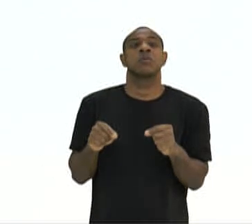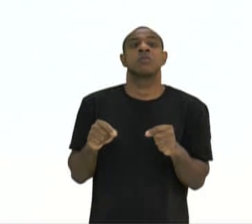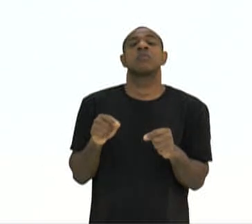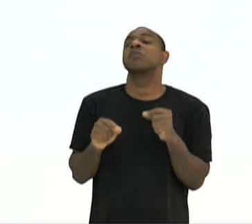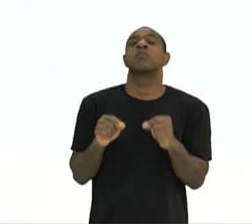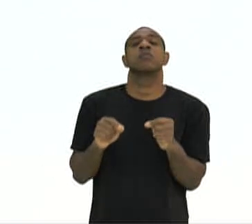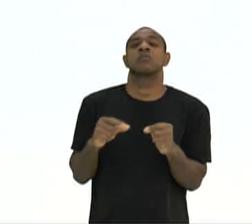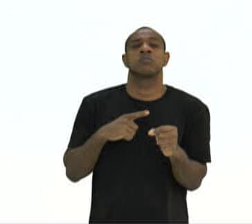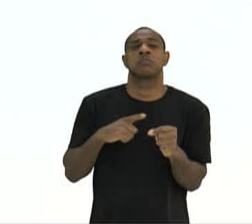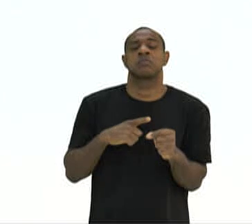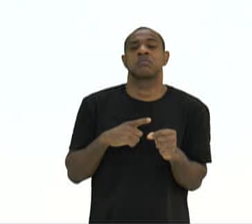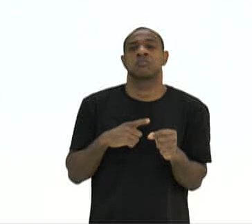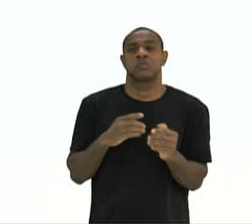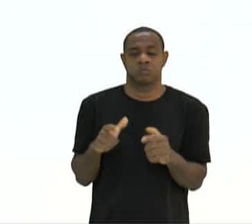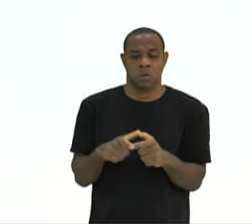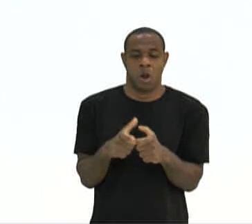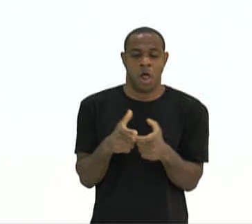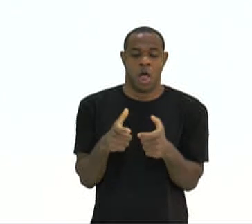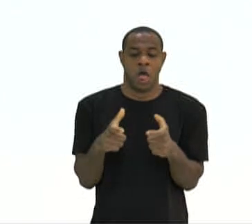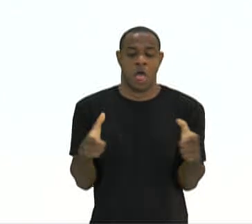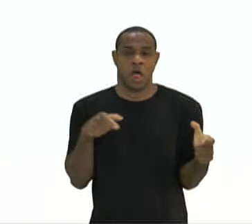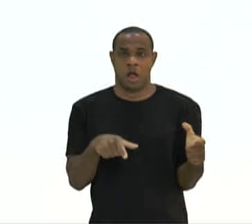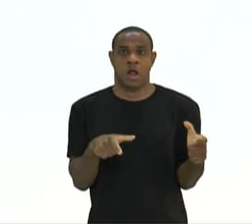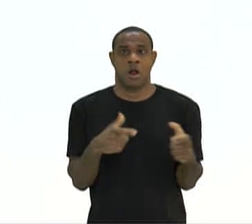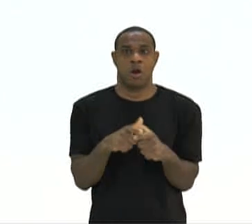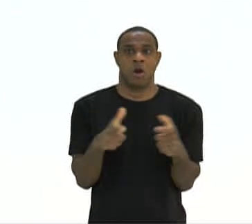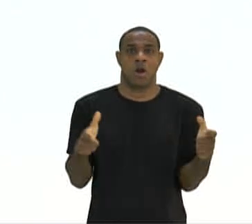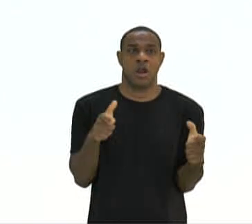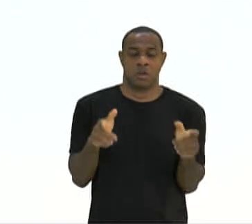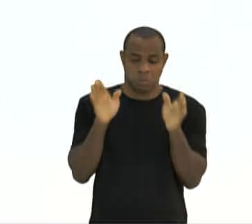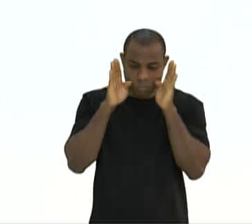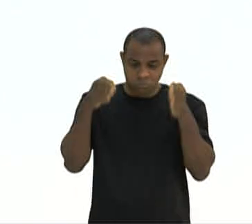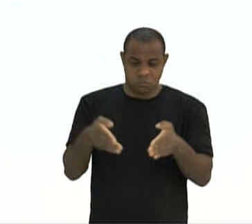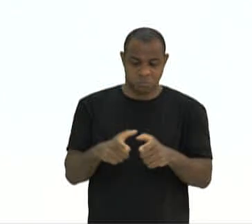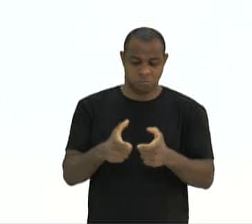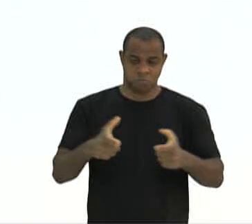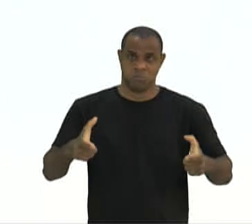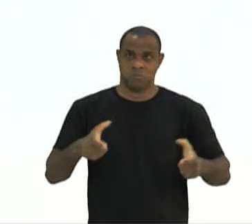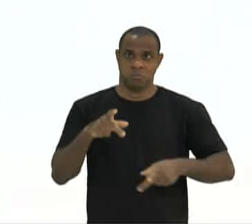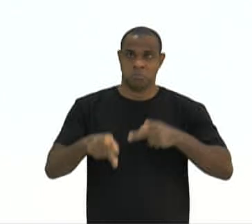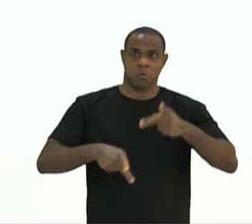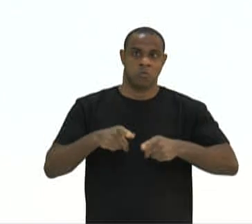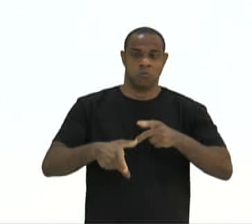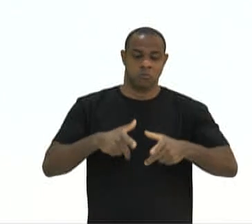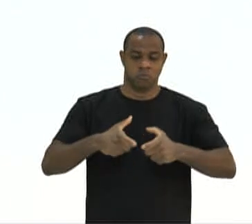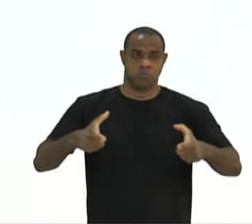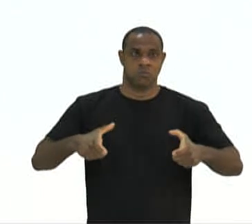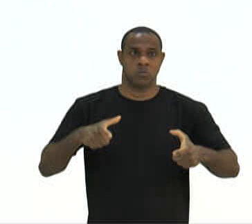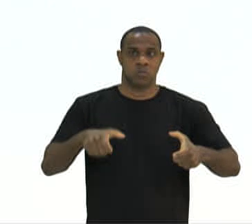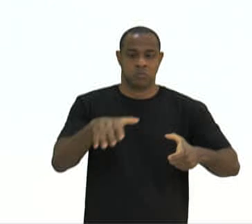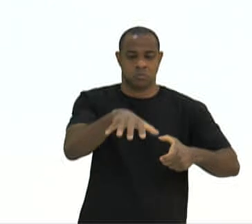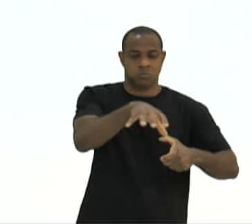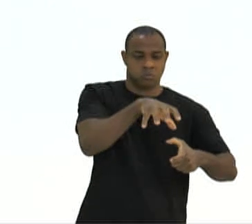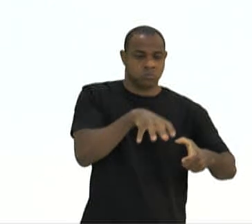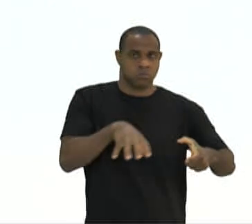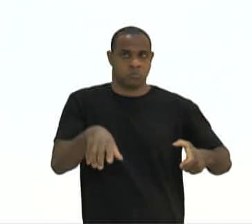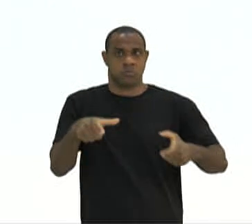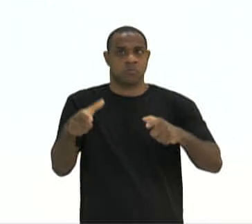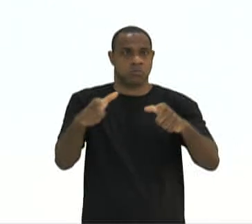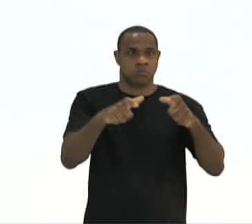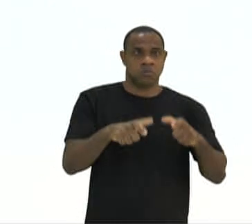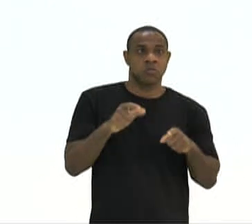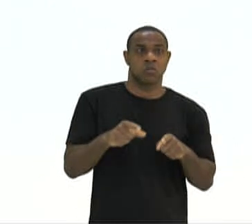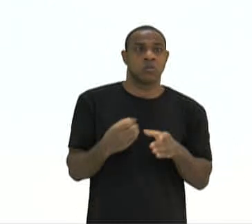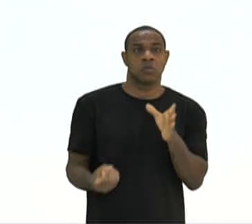urbanização, dessa elevada urbanização, dessa concentração de população em determinados espaços, né,